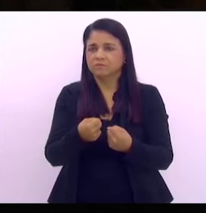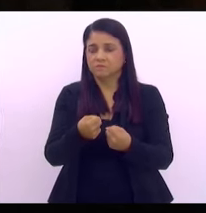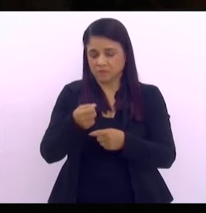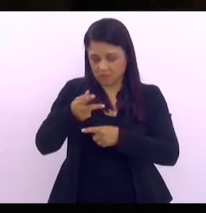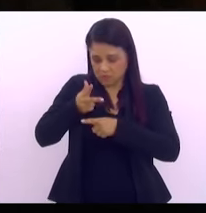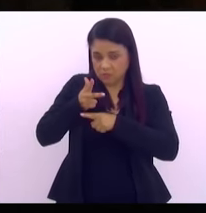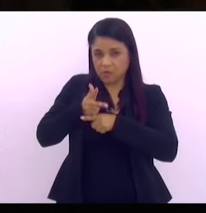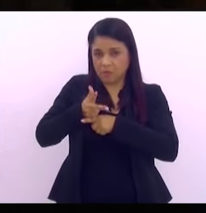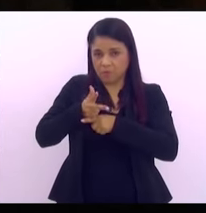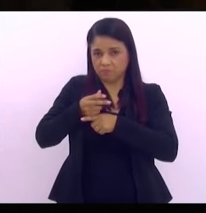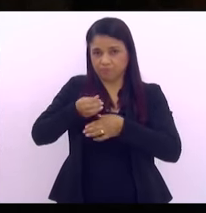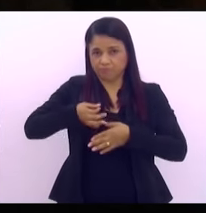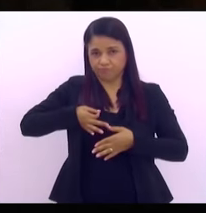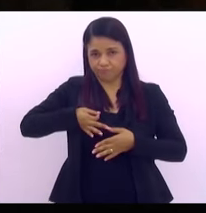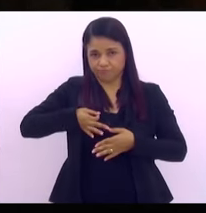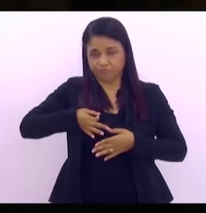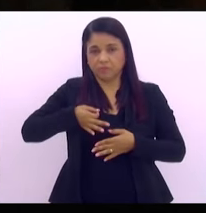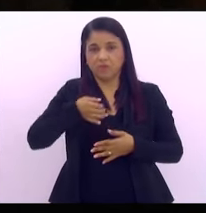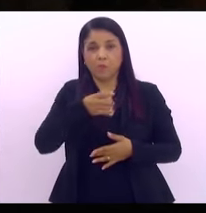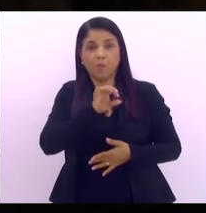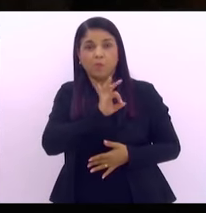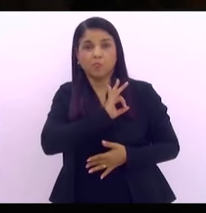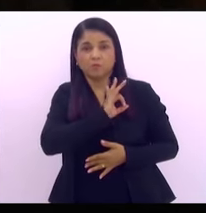uniformes, nós vimos discurso aqui